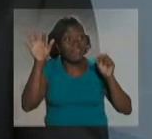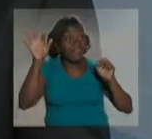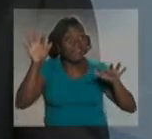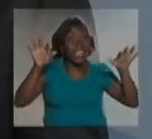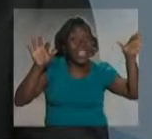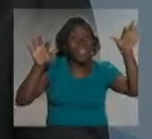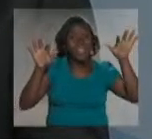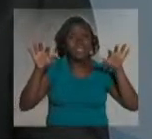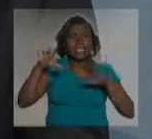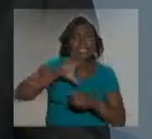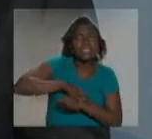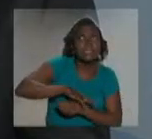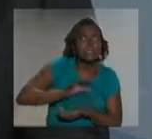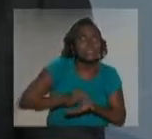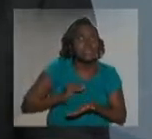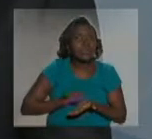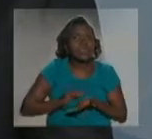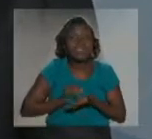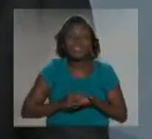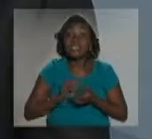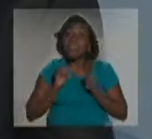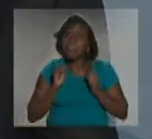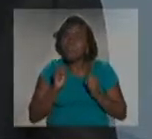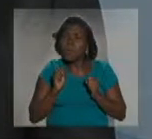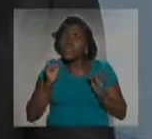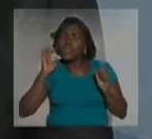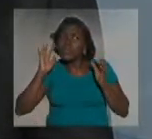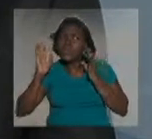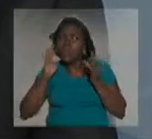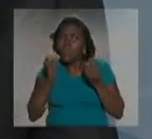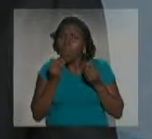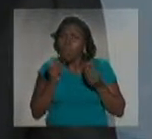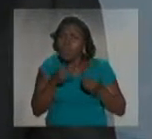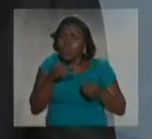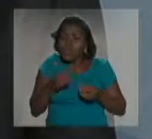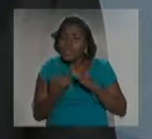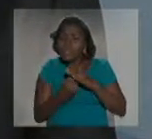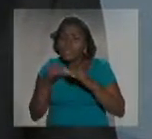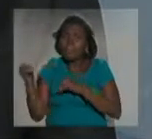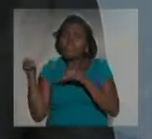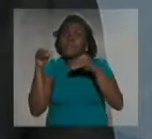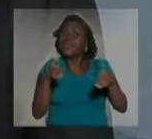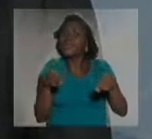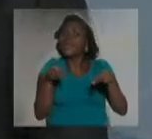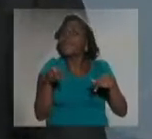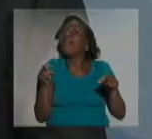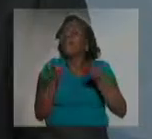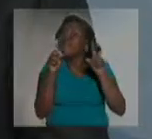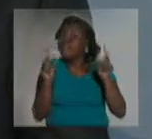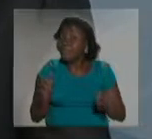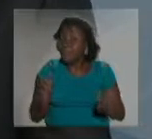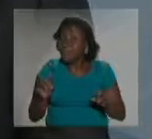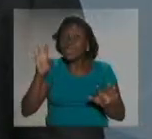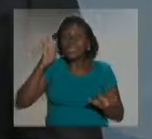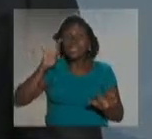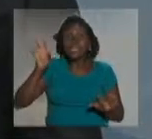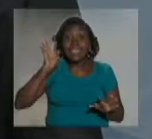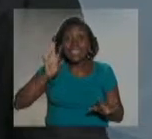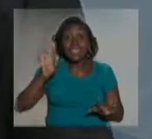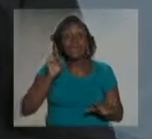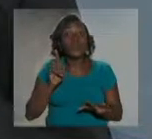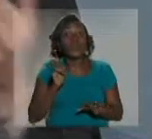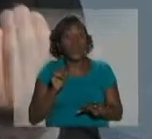também até de insegurança, poderia ser questionado como que as novas empresas poderiam ir para lá. Mas aí é aquela ideia dos dilemas do